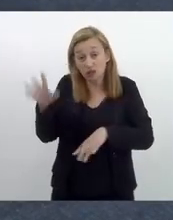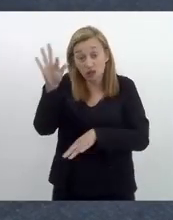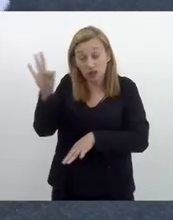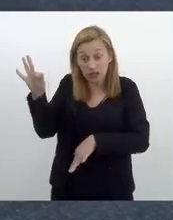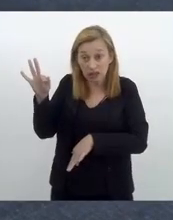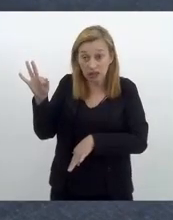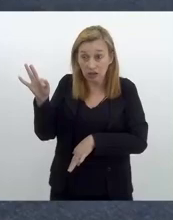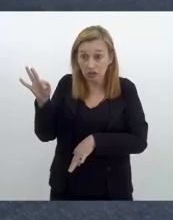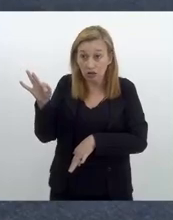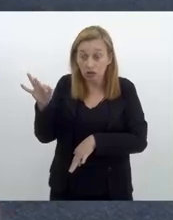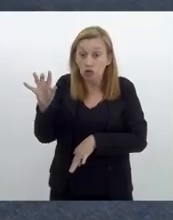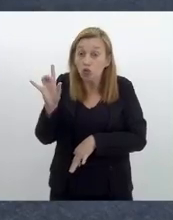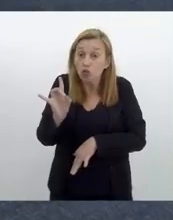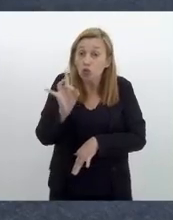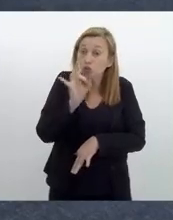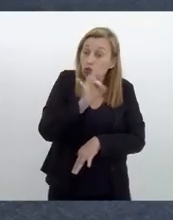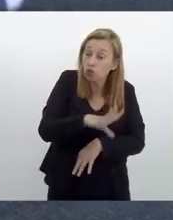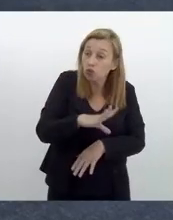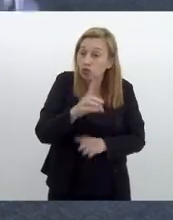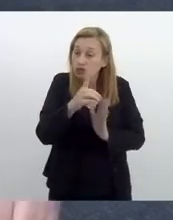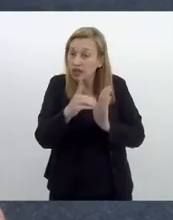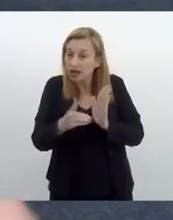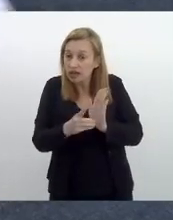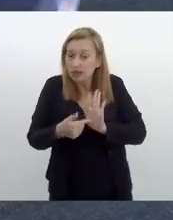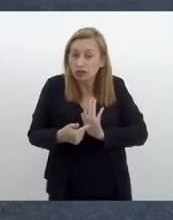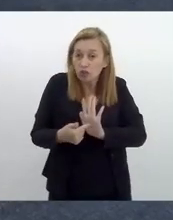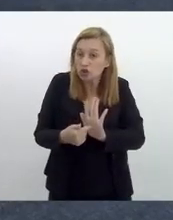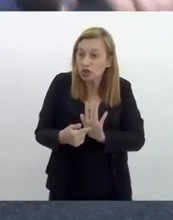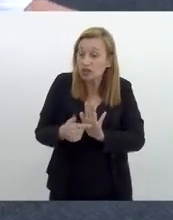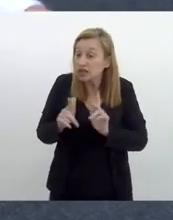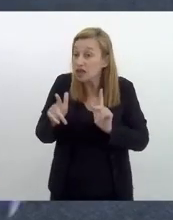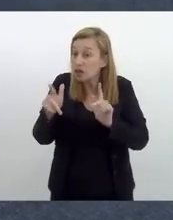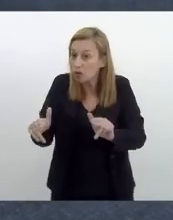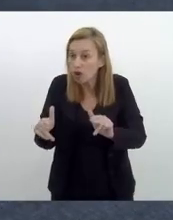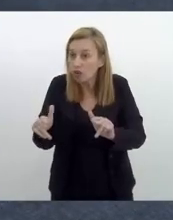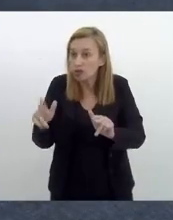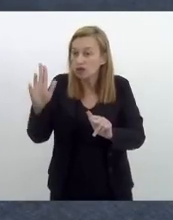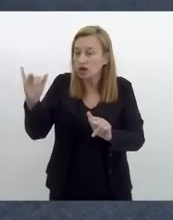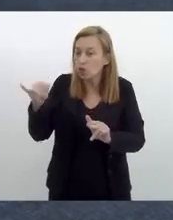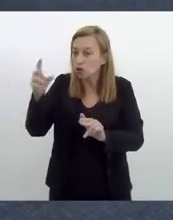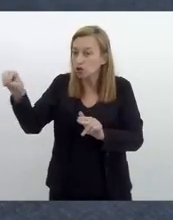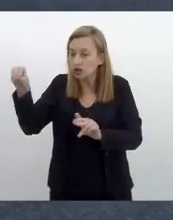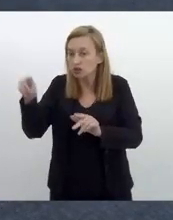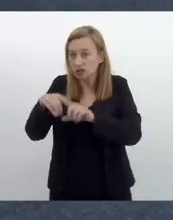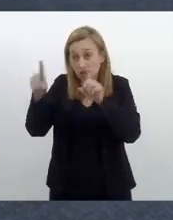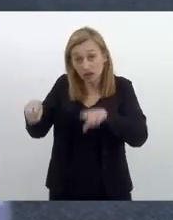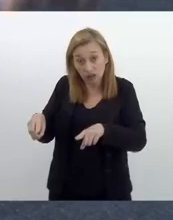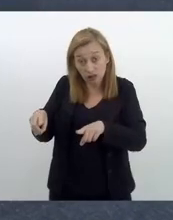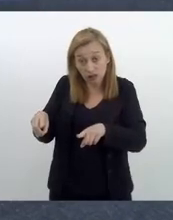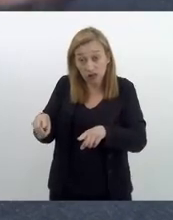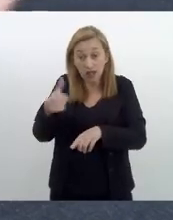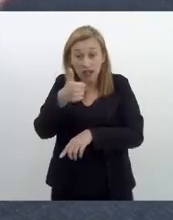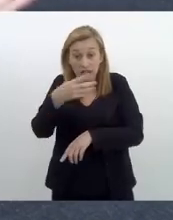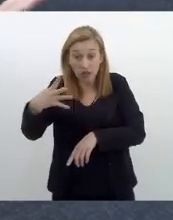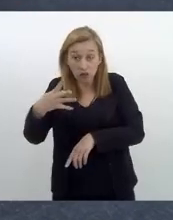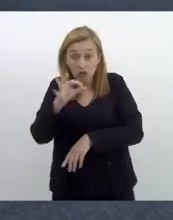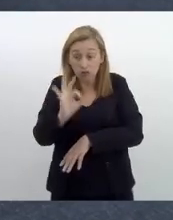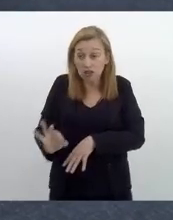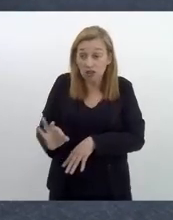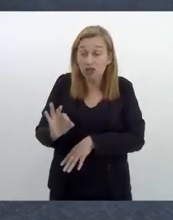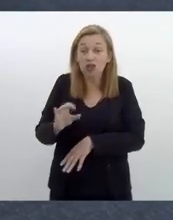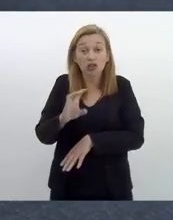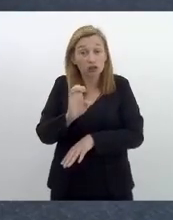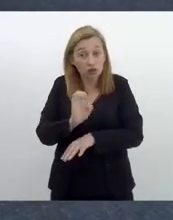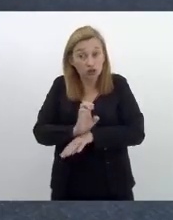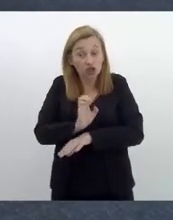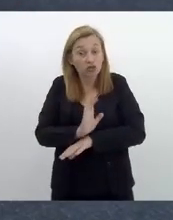que o decreto explicita que tem que ser idêntico ao servidor da União é o item relacionado à líquida de 14% que o Estado já pratica por isso que eu